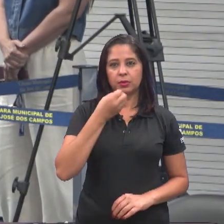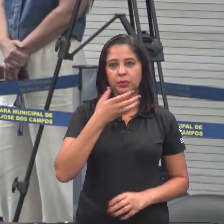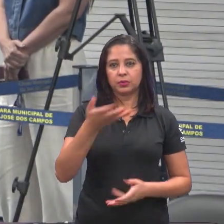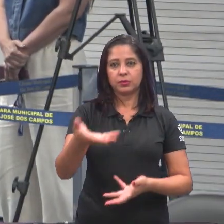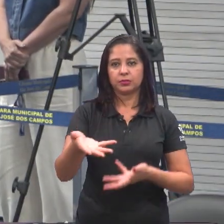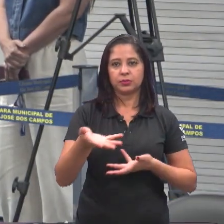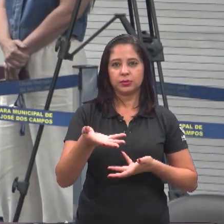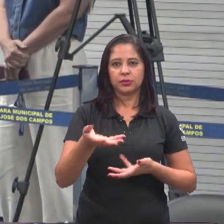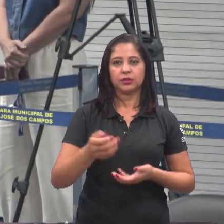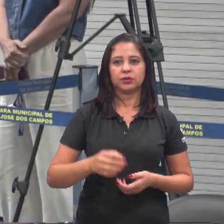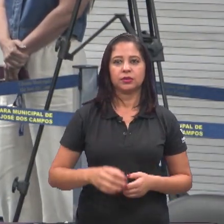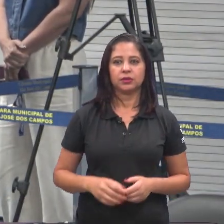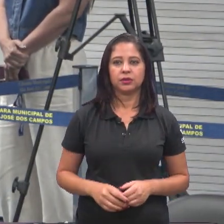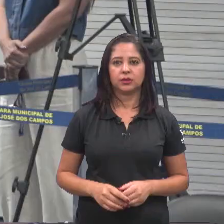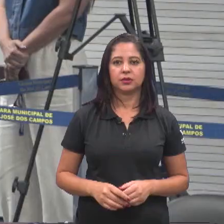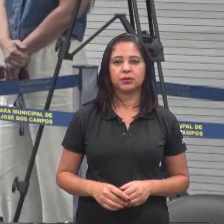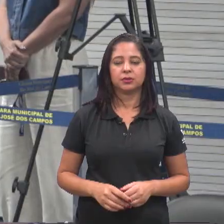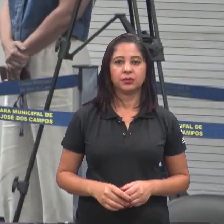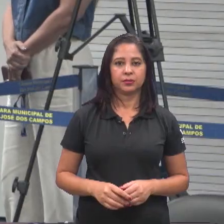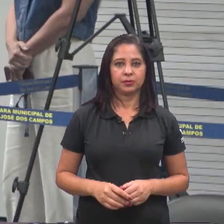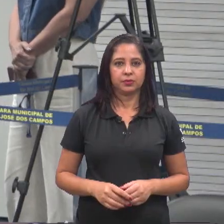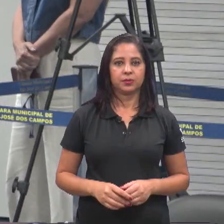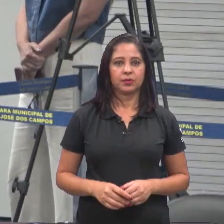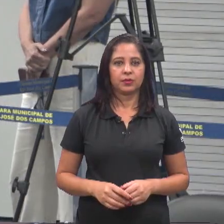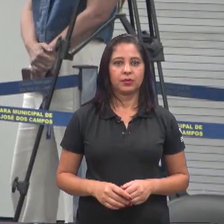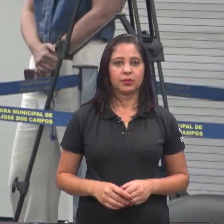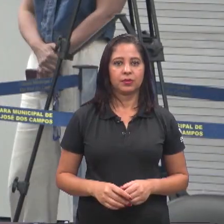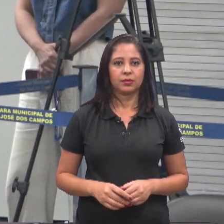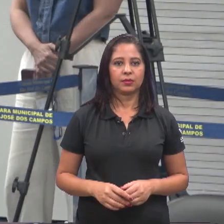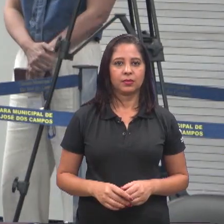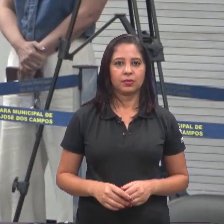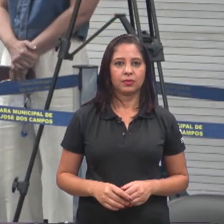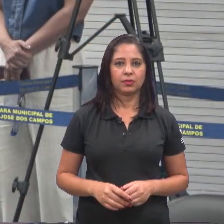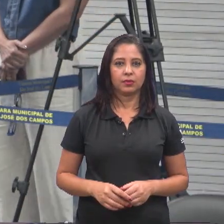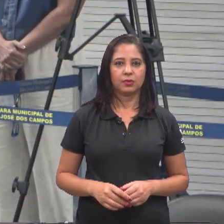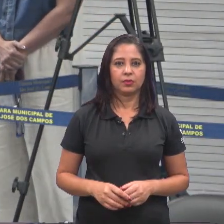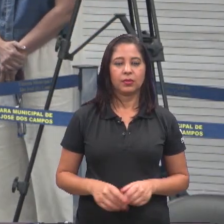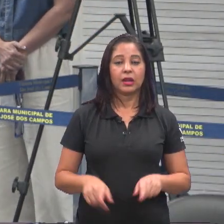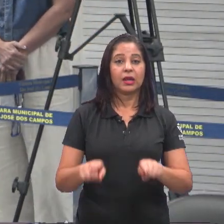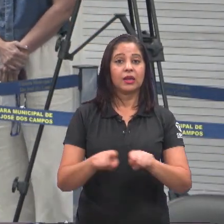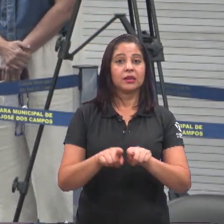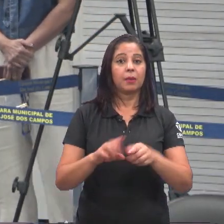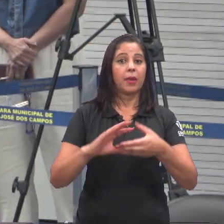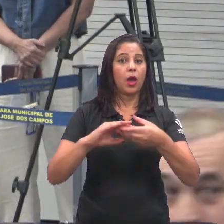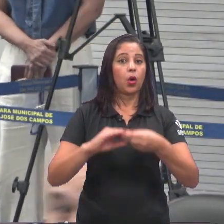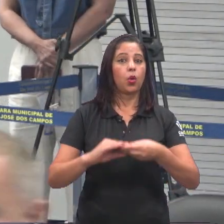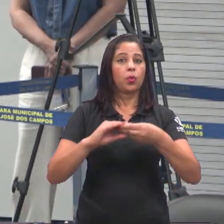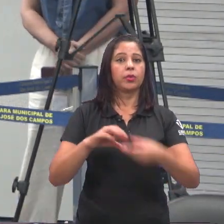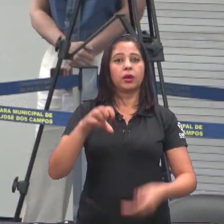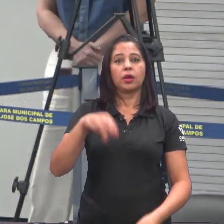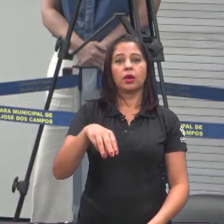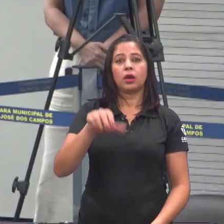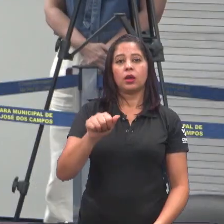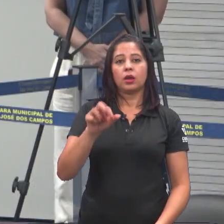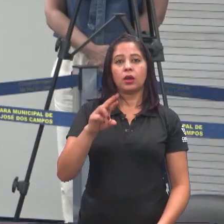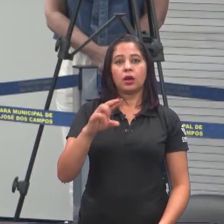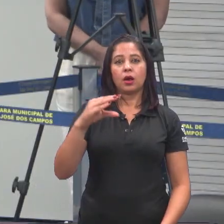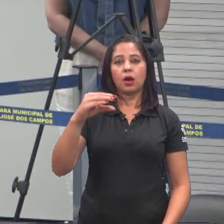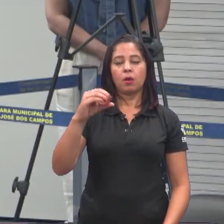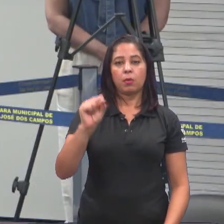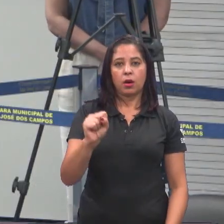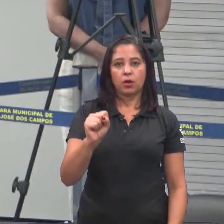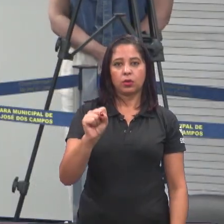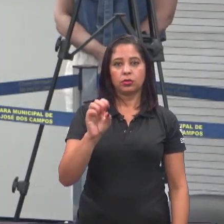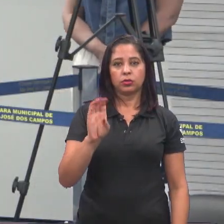Casa de Lei, James. E também complementar aqui o Marcos Bruno